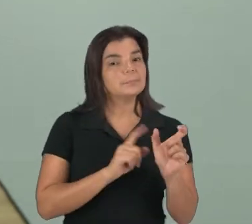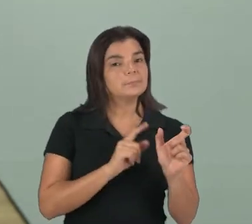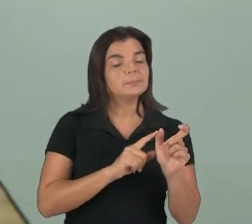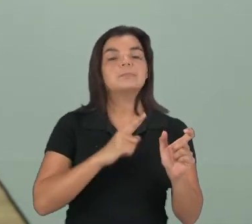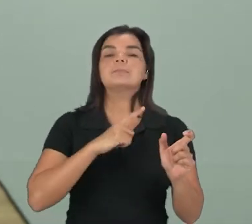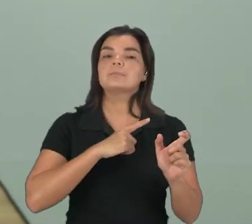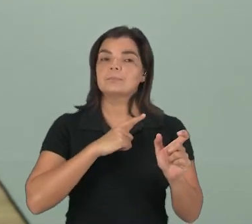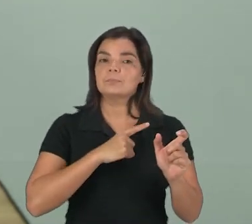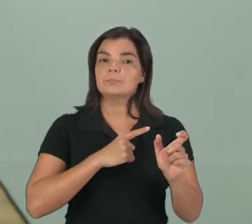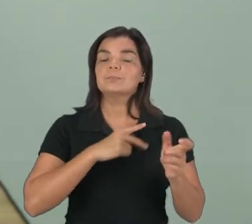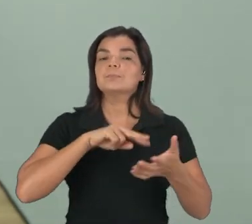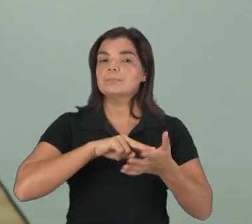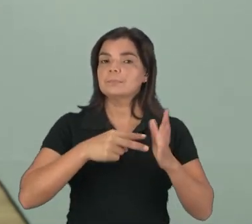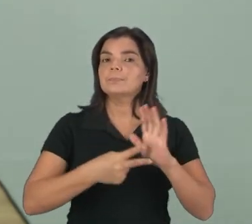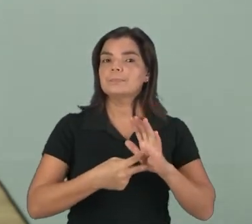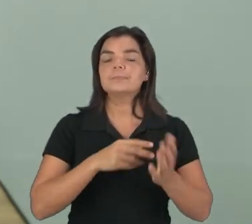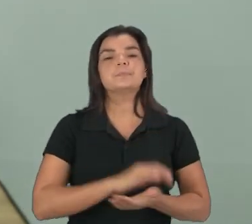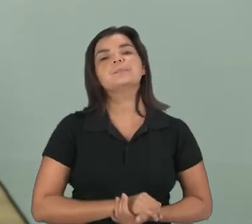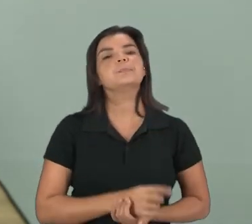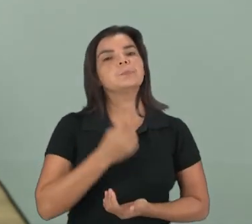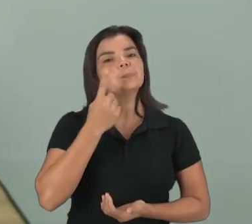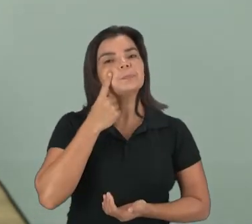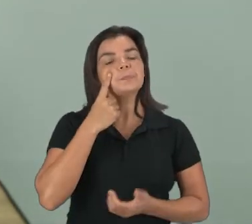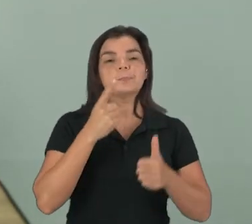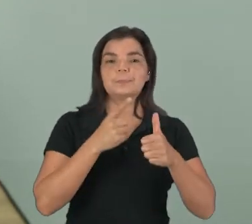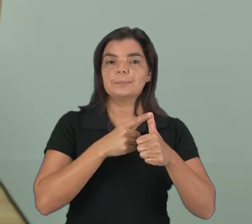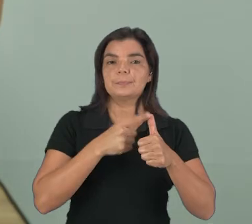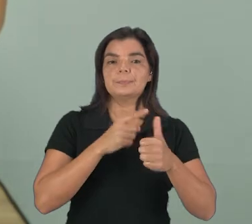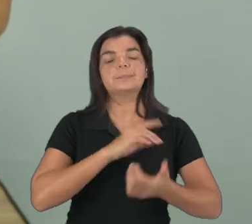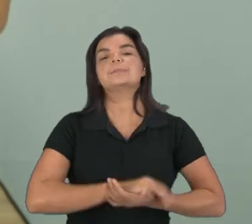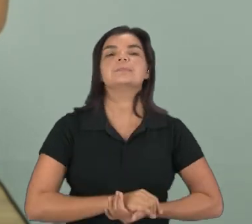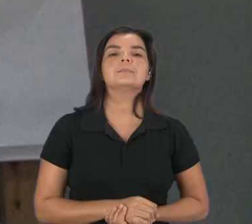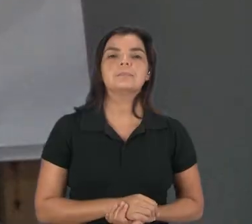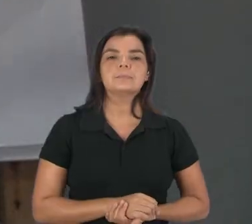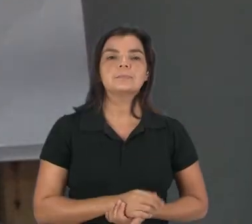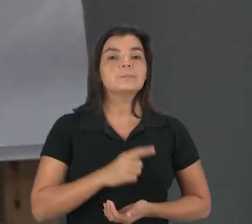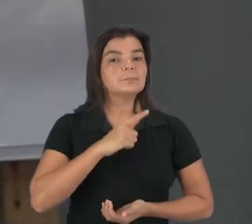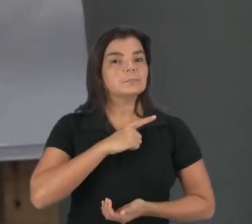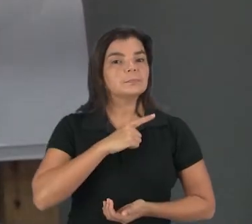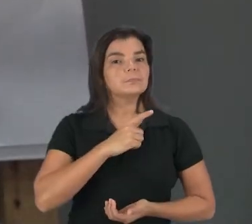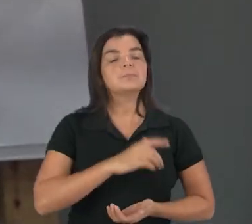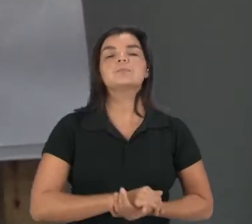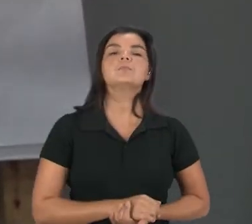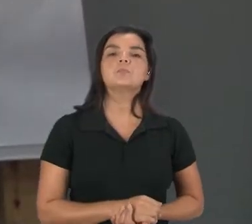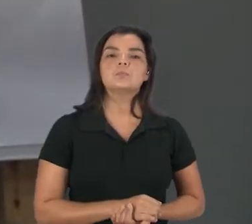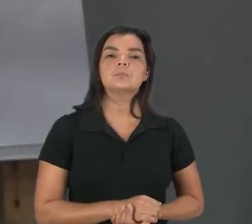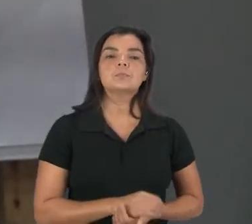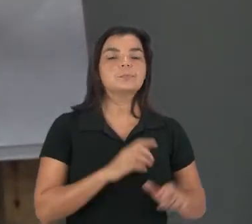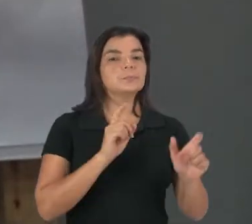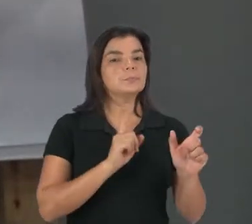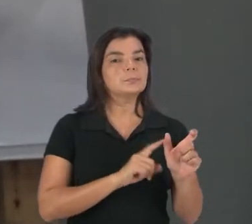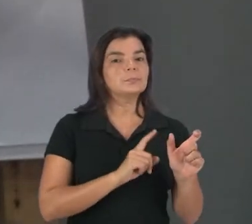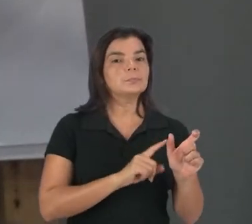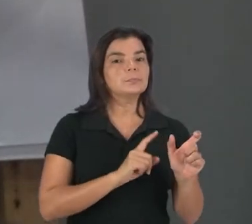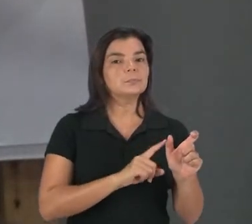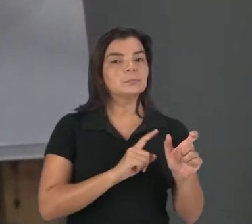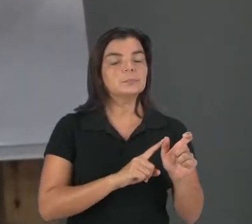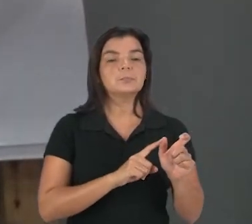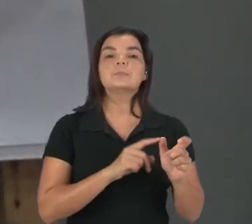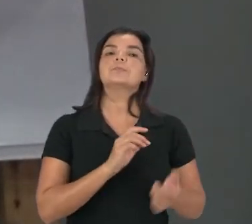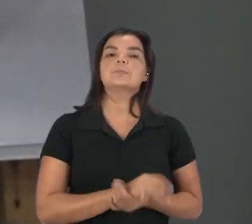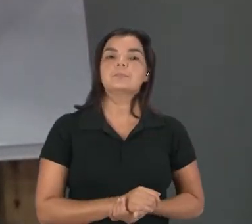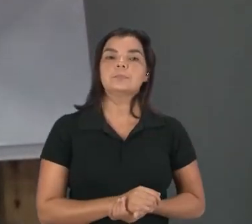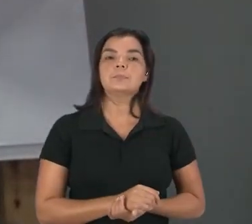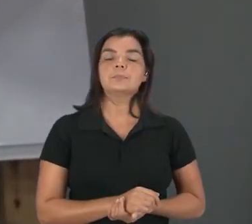palavra tenha sentido. Então vamos lá, vamos na primeira palavra. Temos aqui